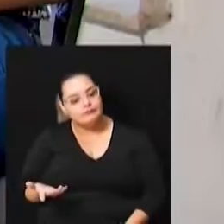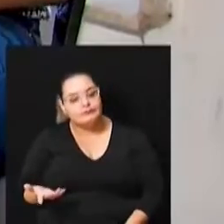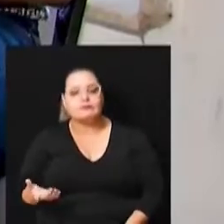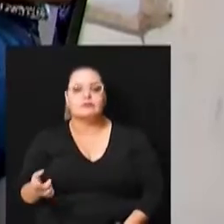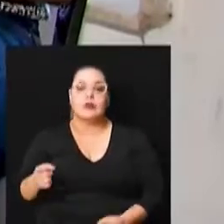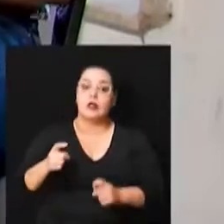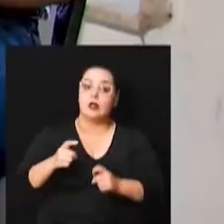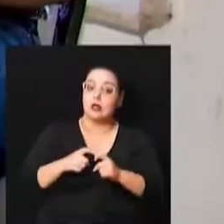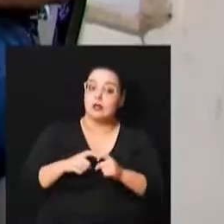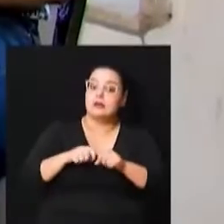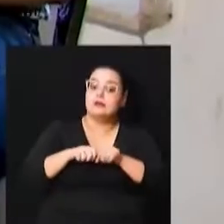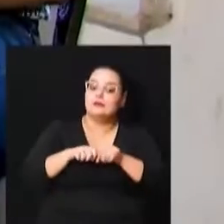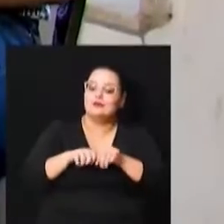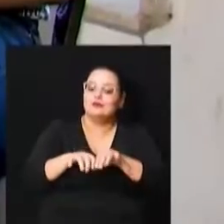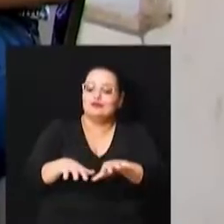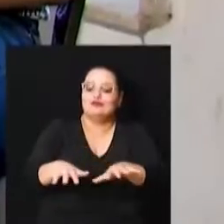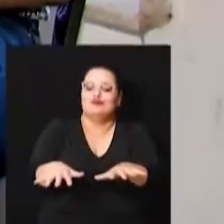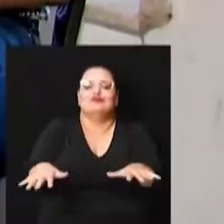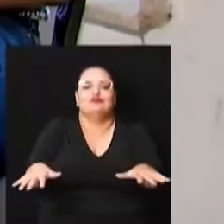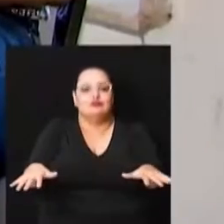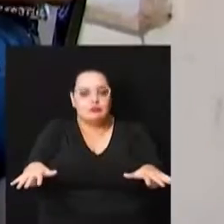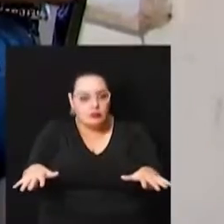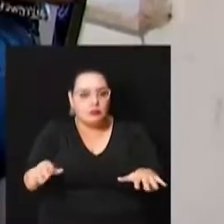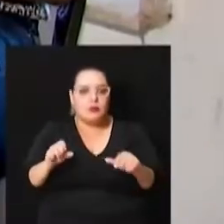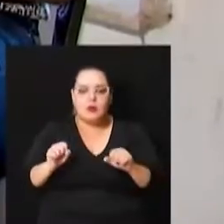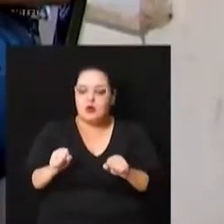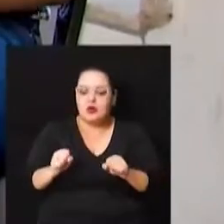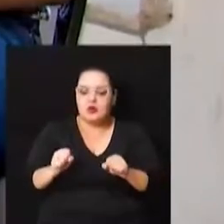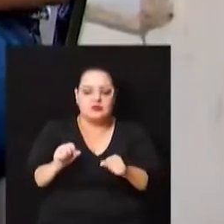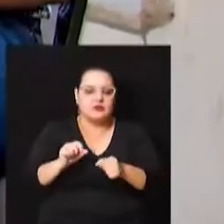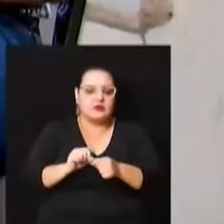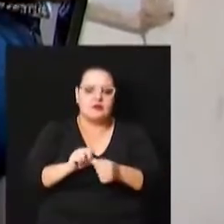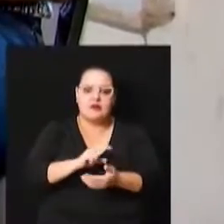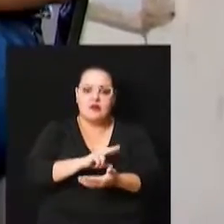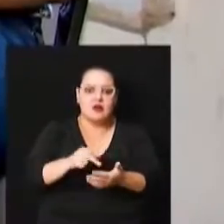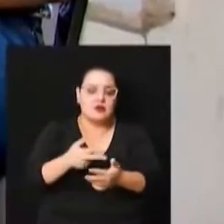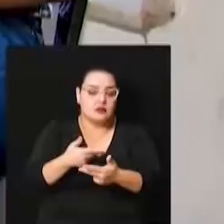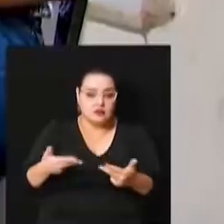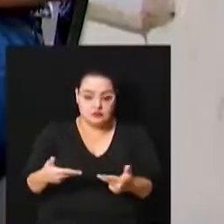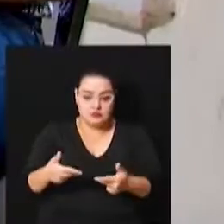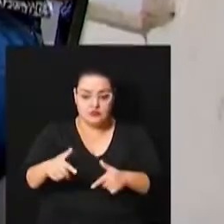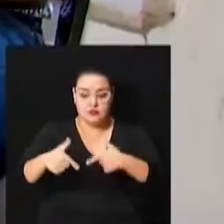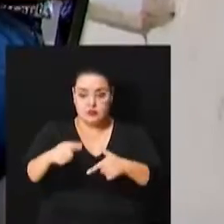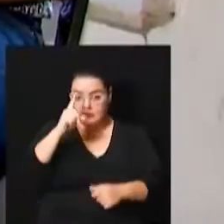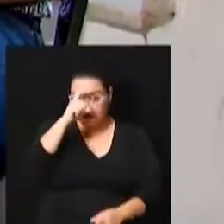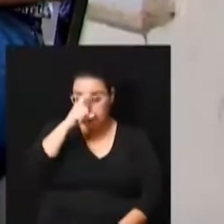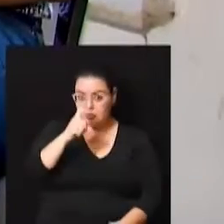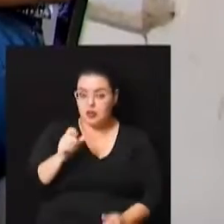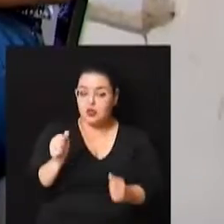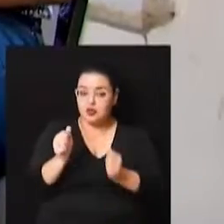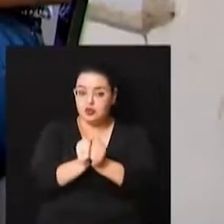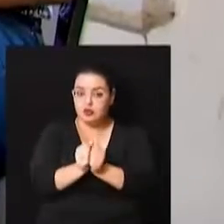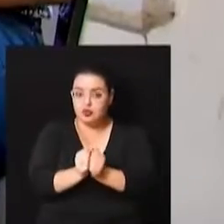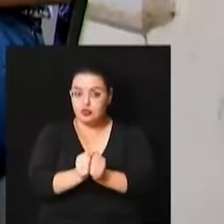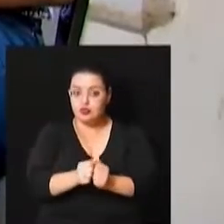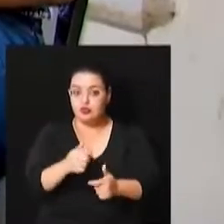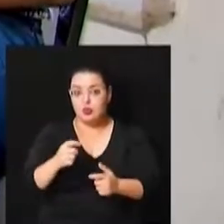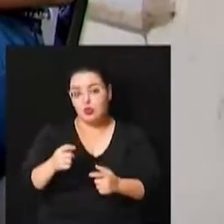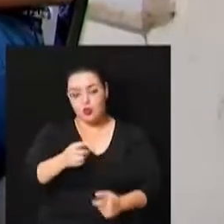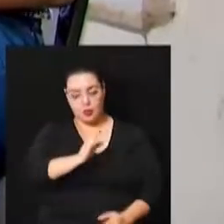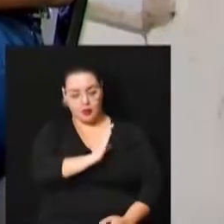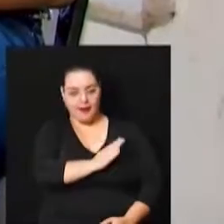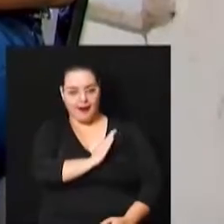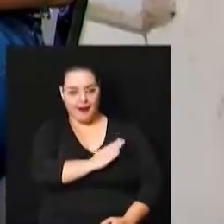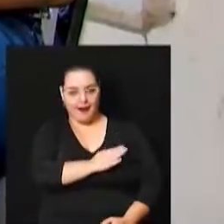a medicina é muito ampla, né? Bem ampla, o que você pode fazer são várias coisas. Eu trabalho ali no hospital junto com a cardiologia. E desde